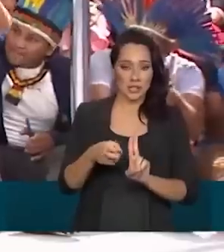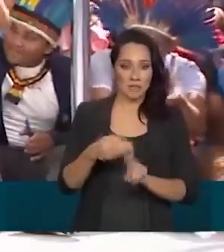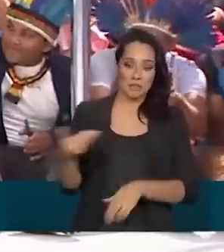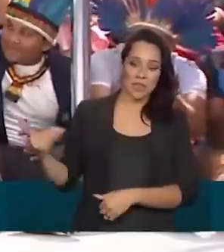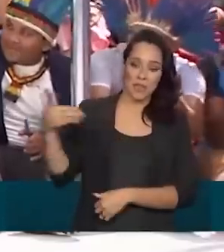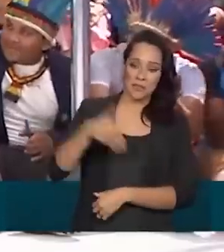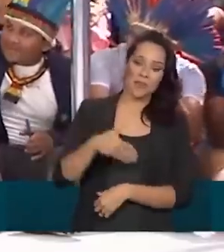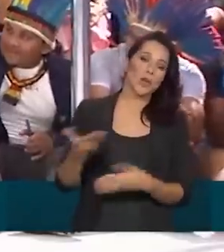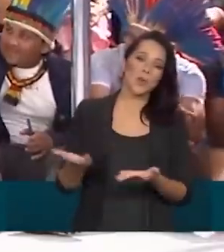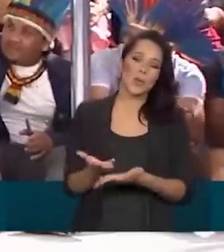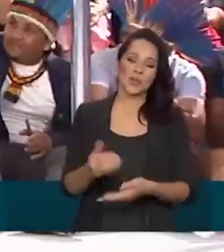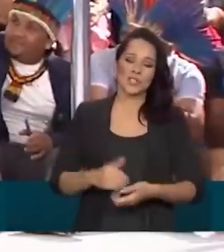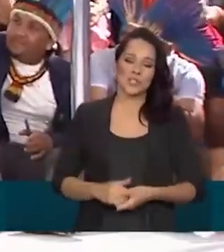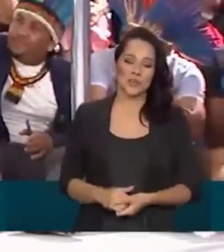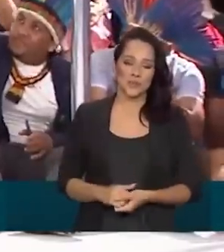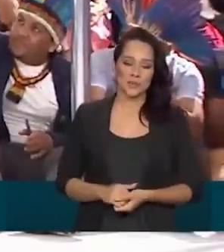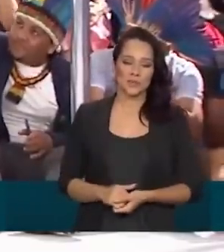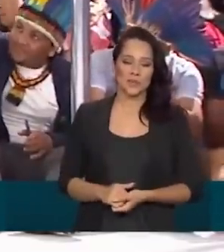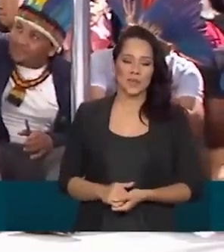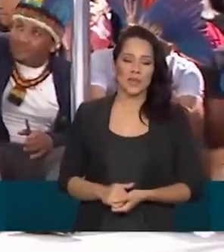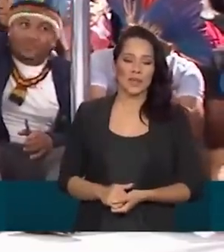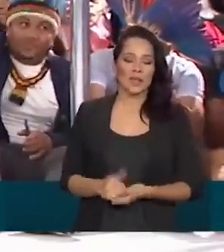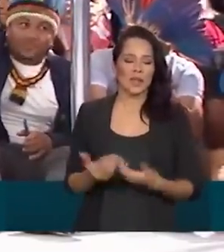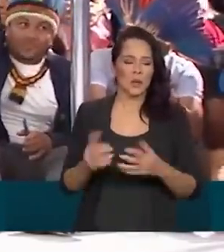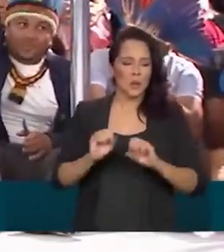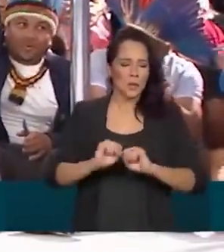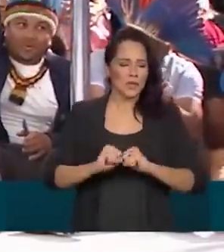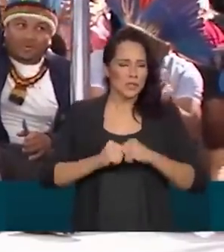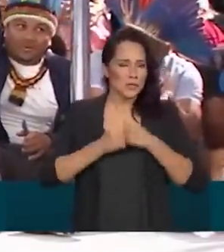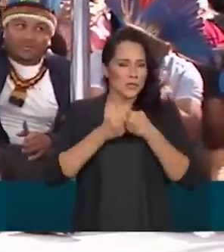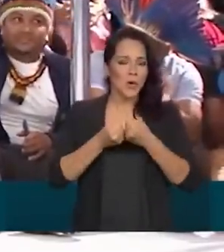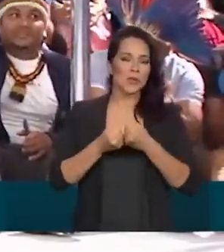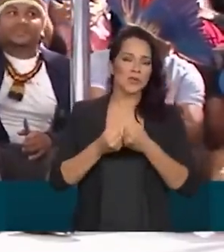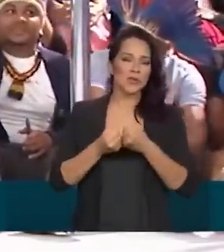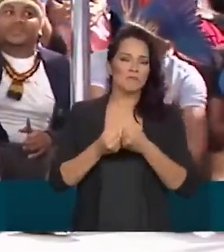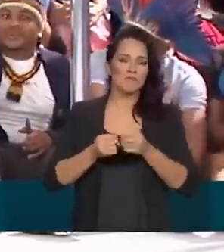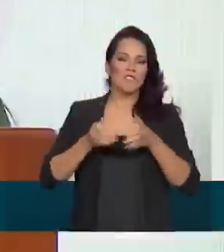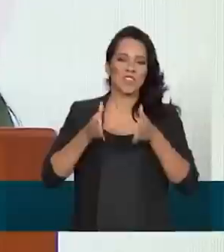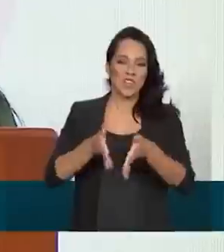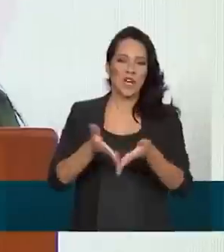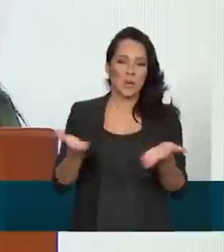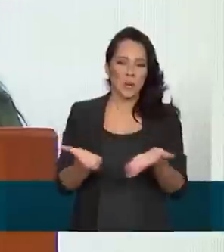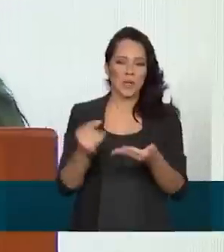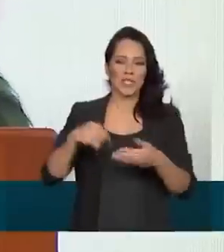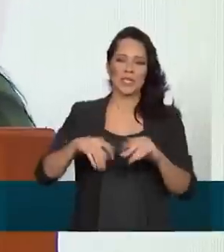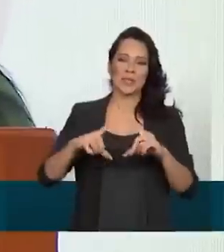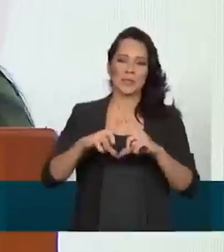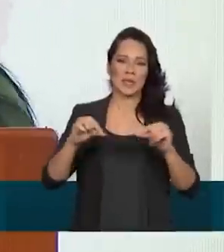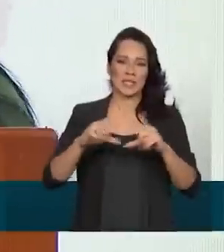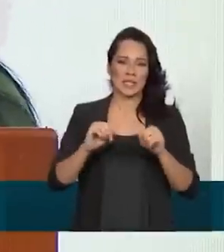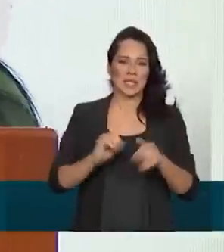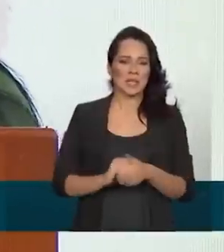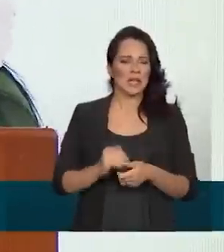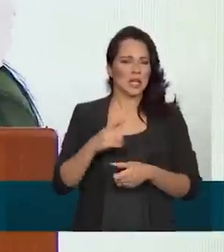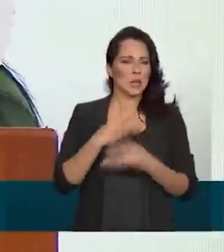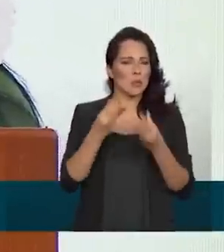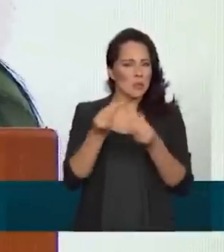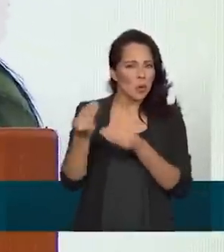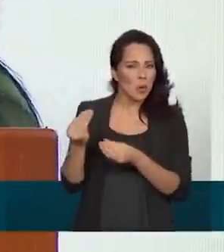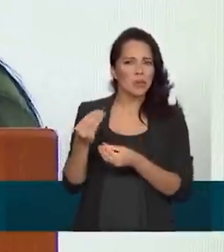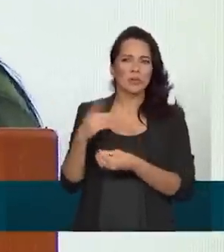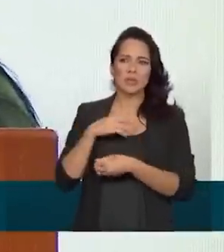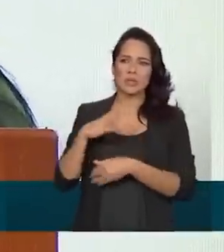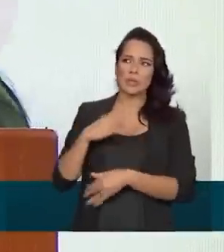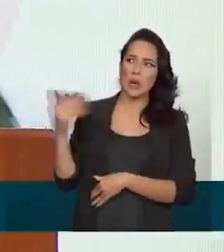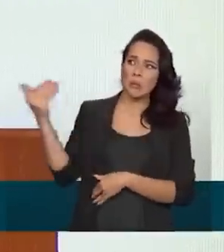estão aqui, que com muito esforço chegaram hoje a Brasília. Muitos ainda estão